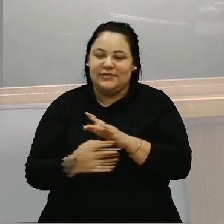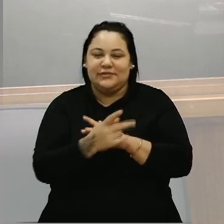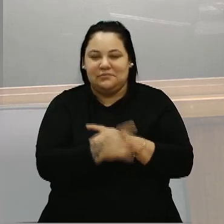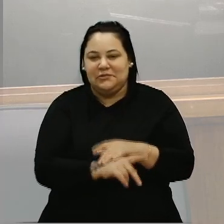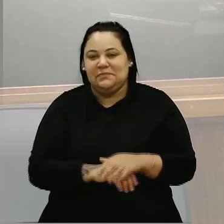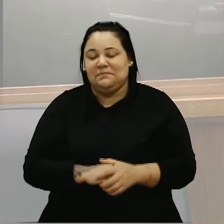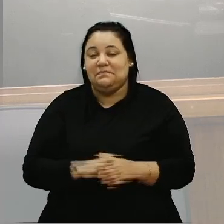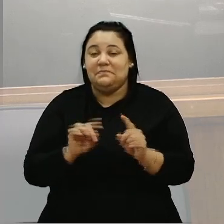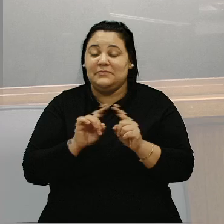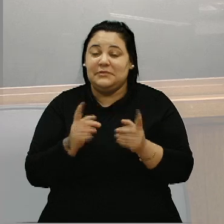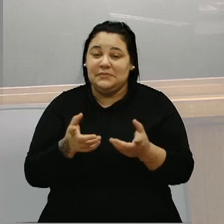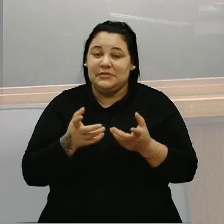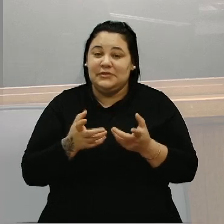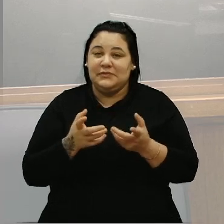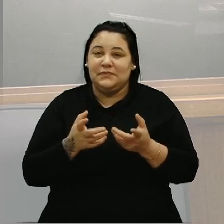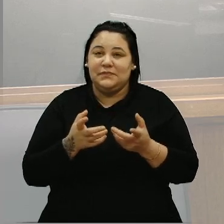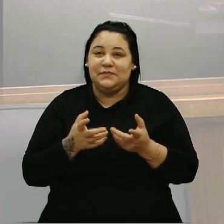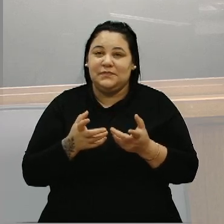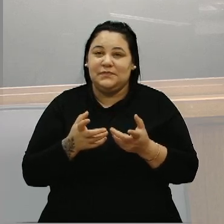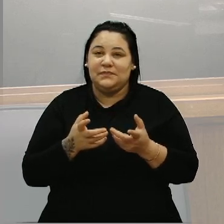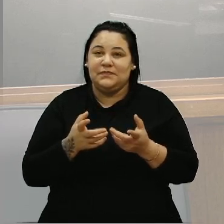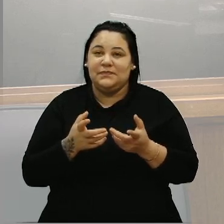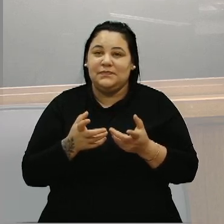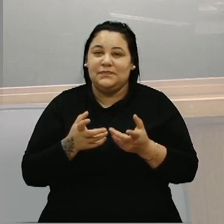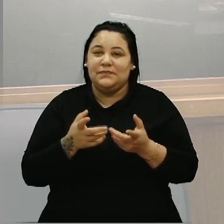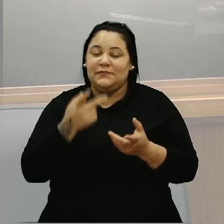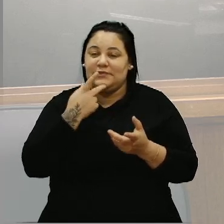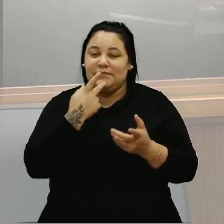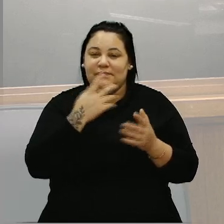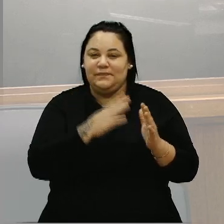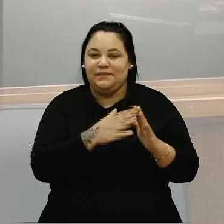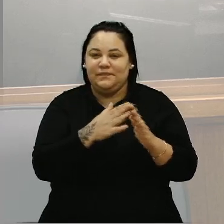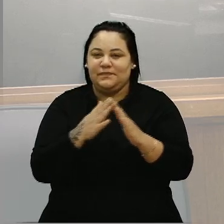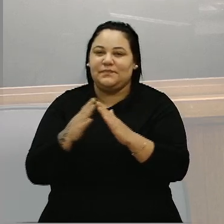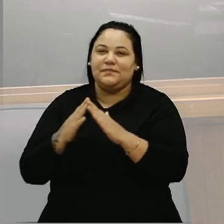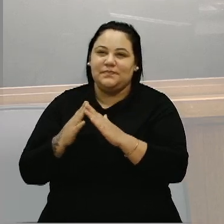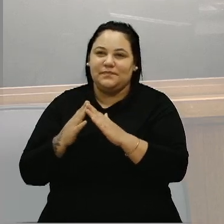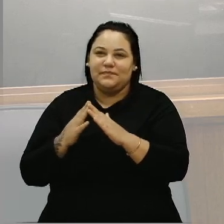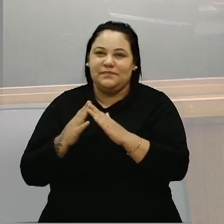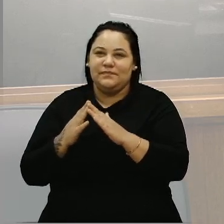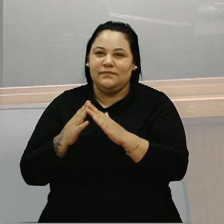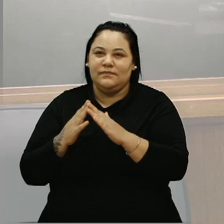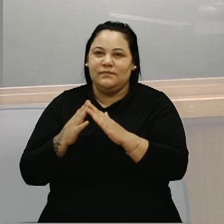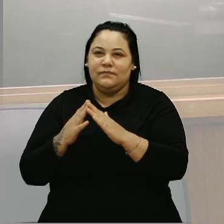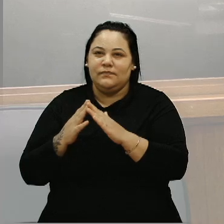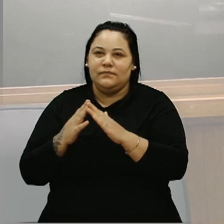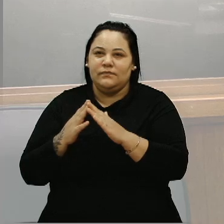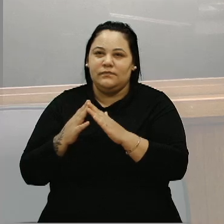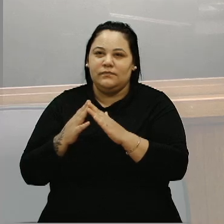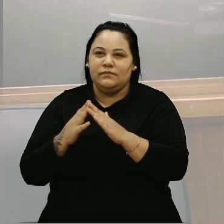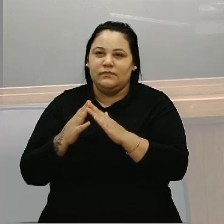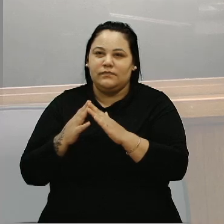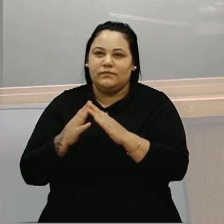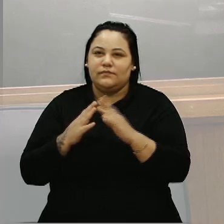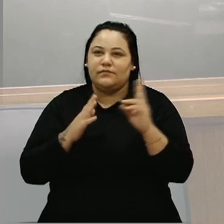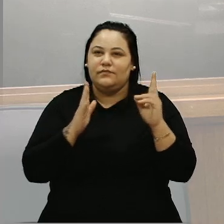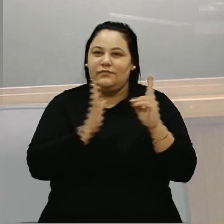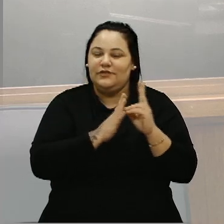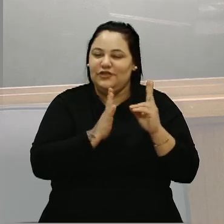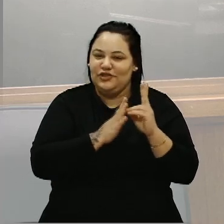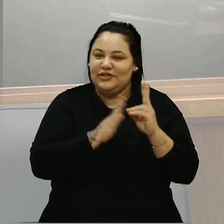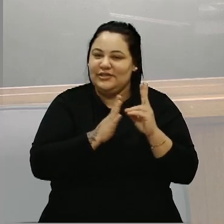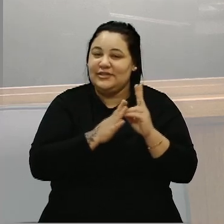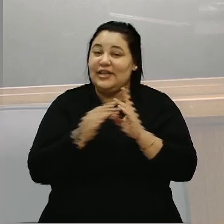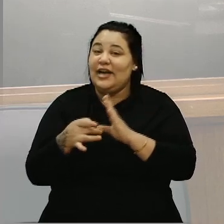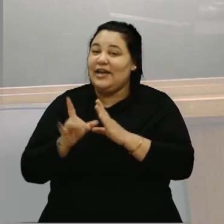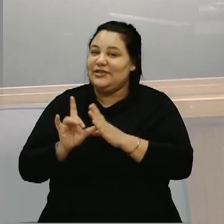quero destacar os moradores, donos dessa terra, que eram os indígenas que estavam aqui.